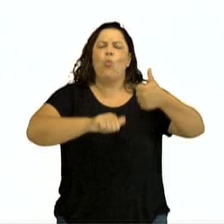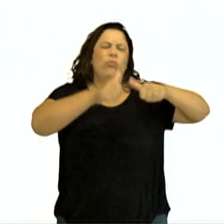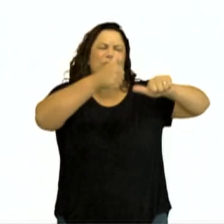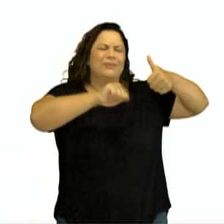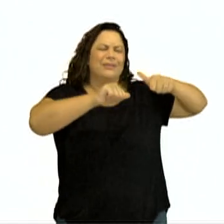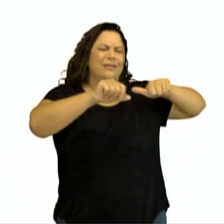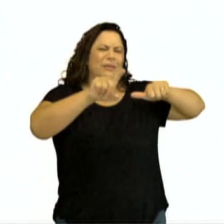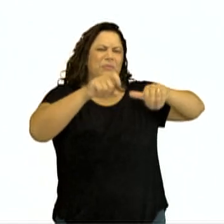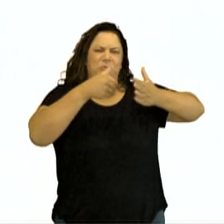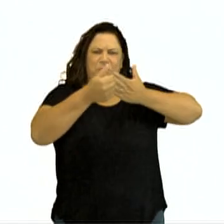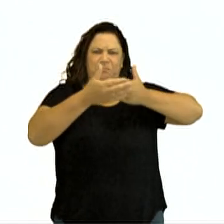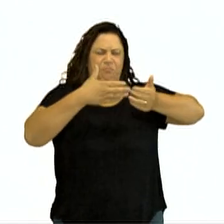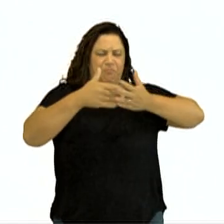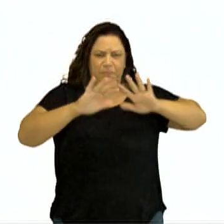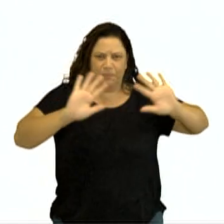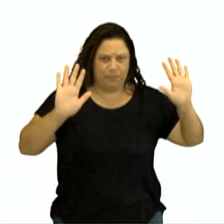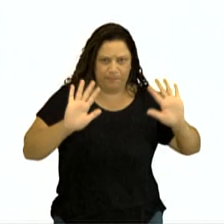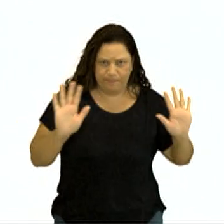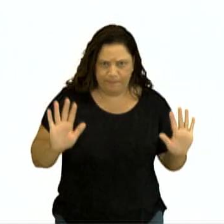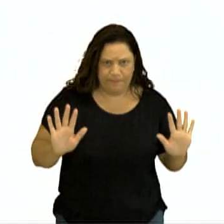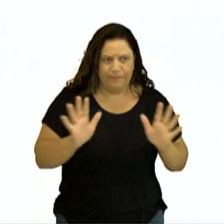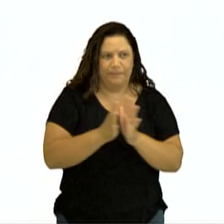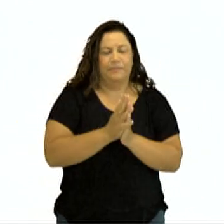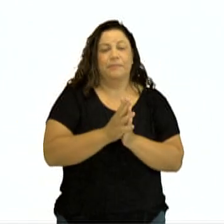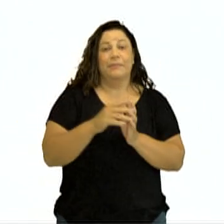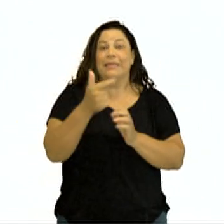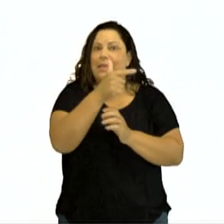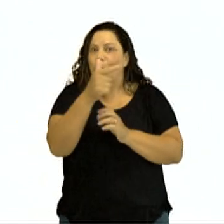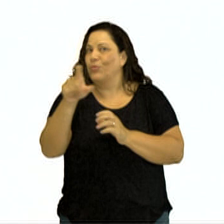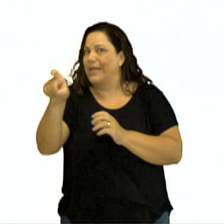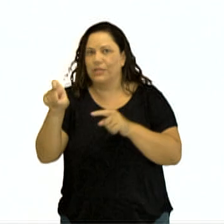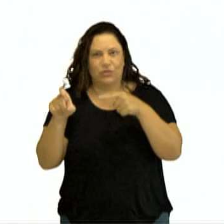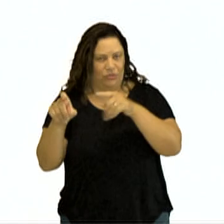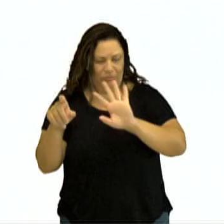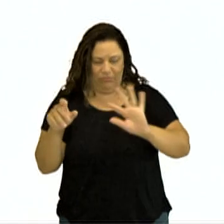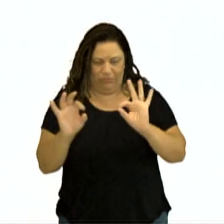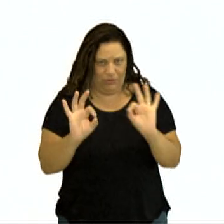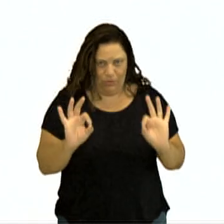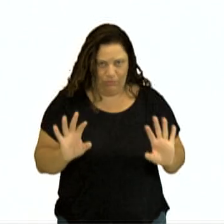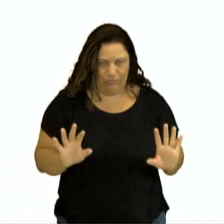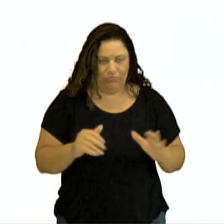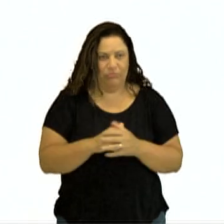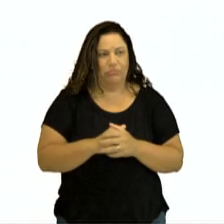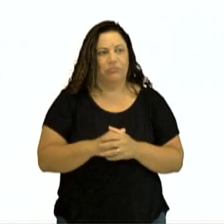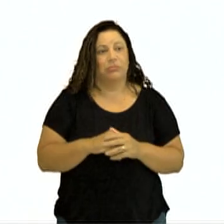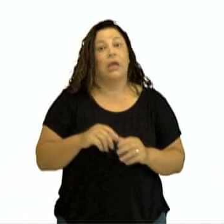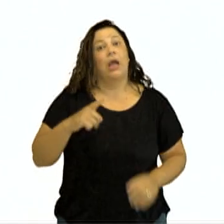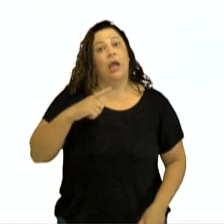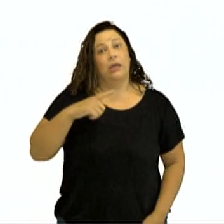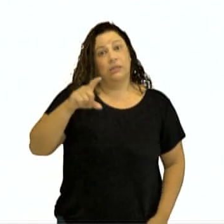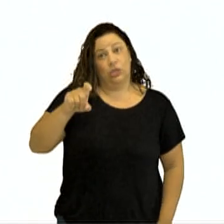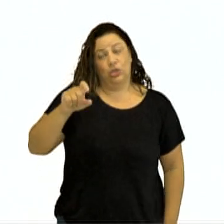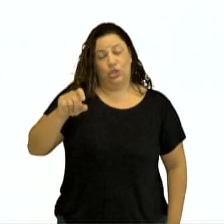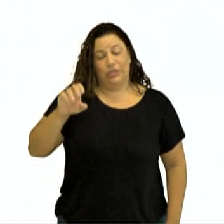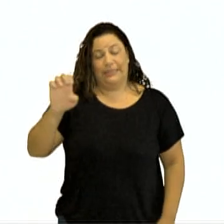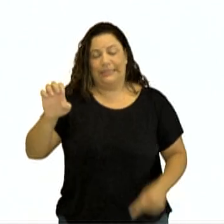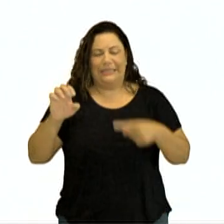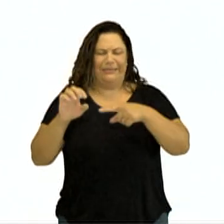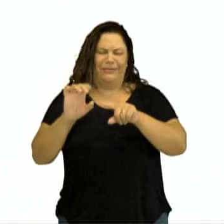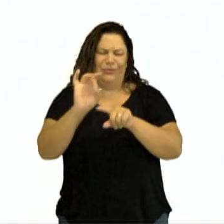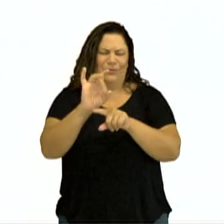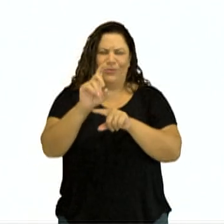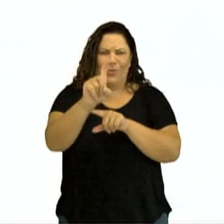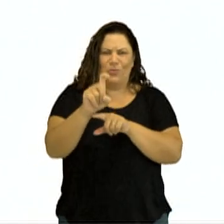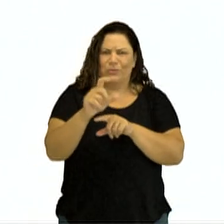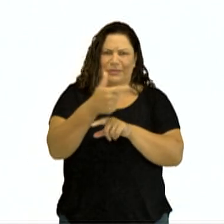elemento químico qualquer, não existe elemento químico X, tá, pessoal? Tem XE, o xenônio, mas X só